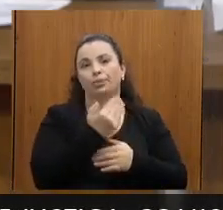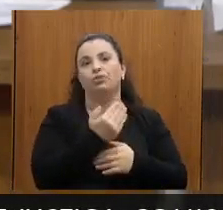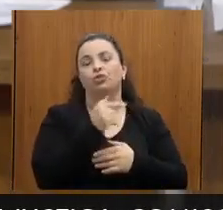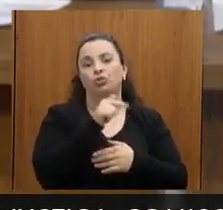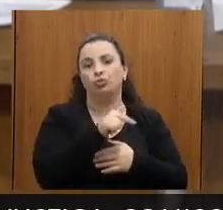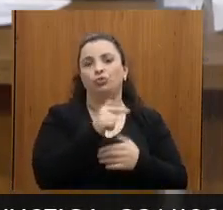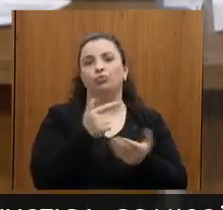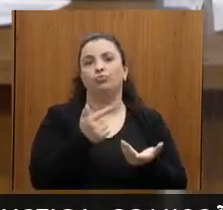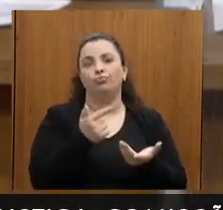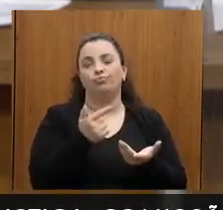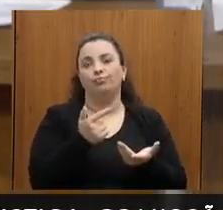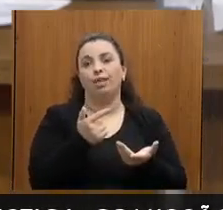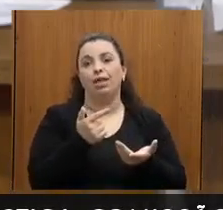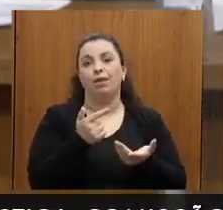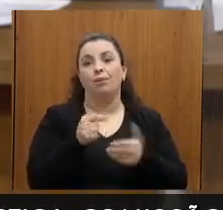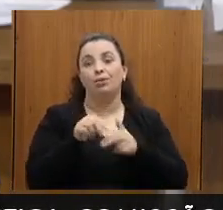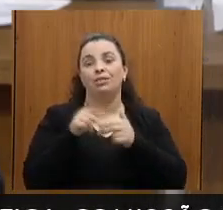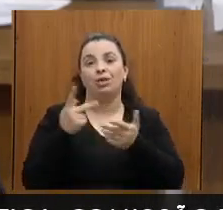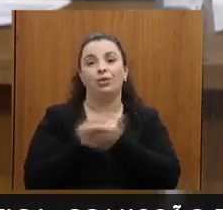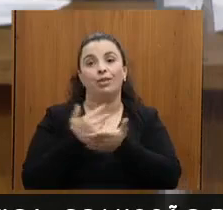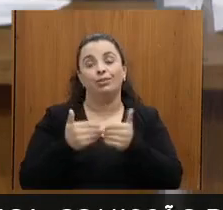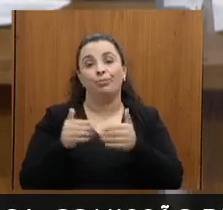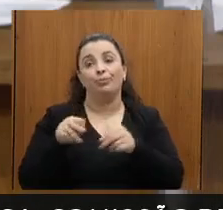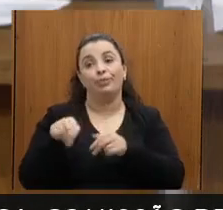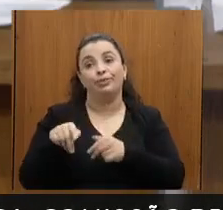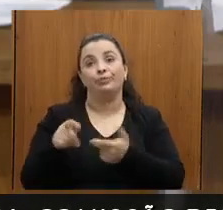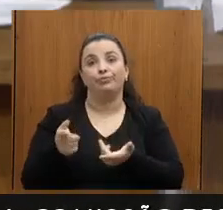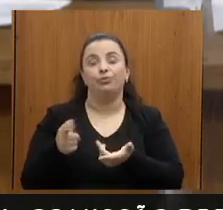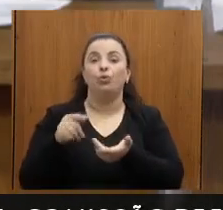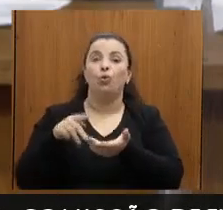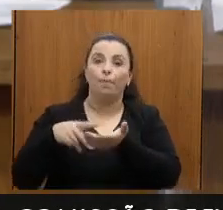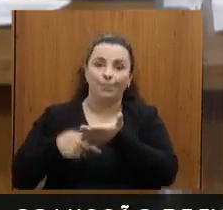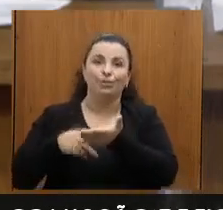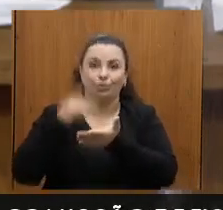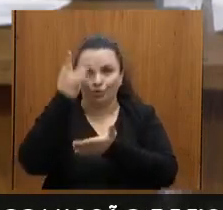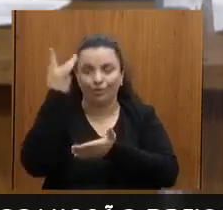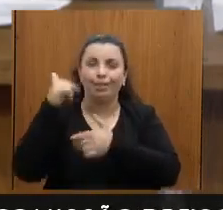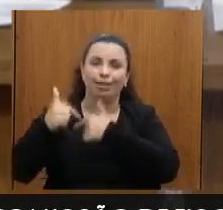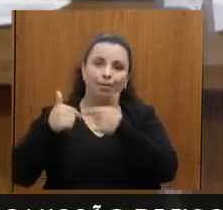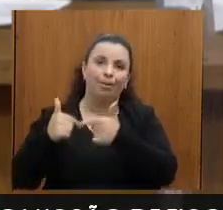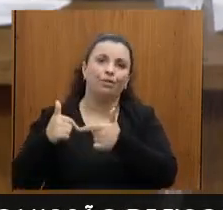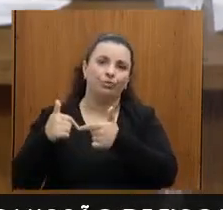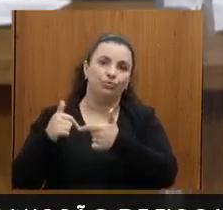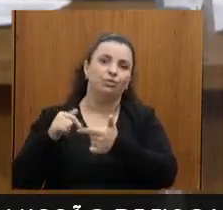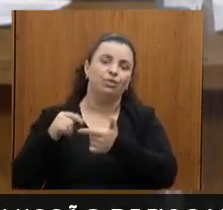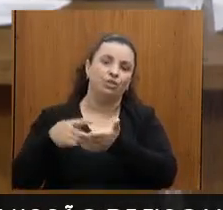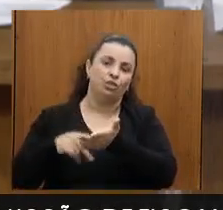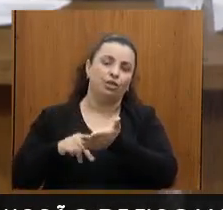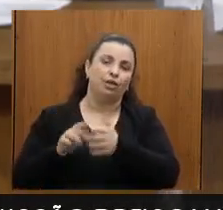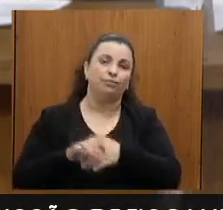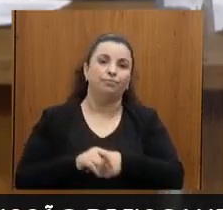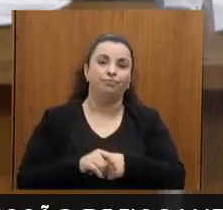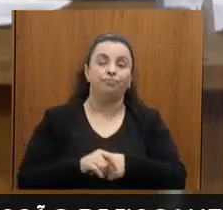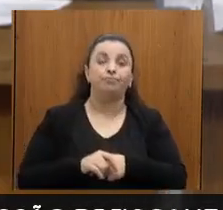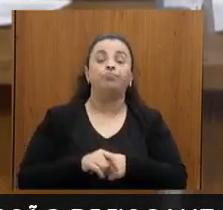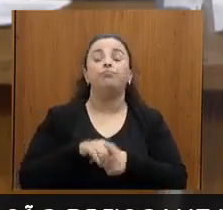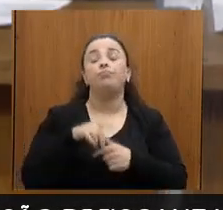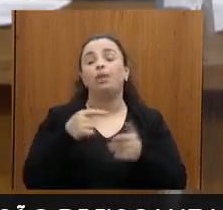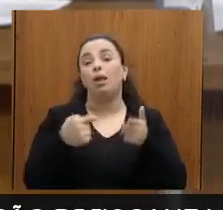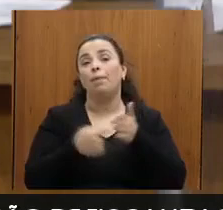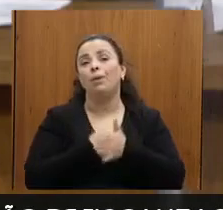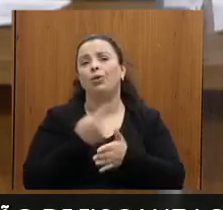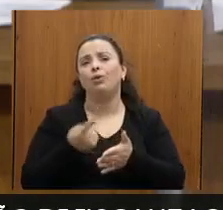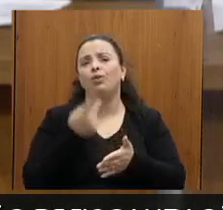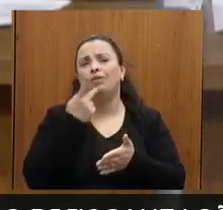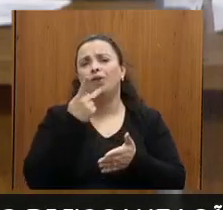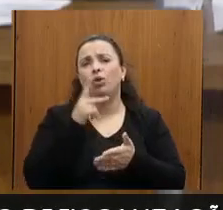servidor, infelizmente. Com relação à indenização dos rancenianos, nós